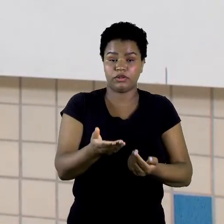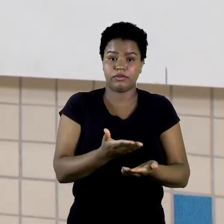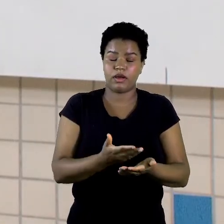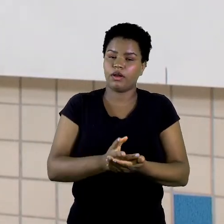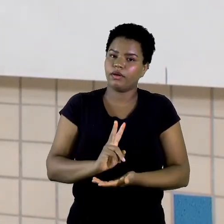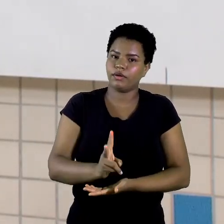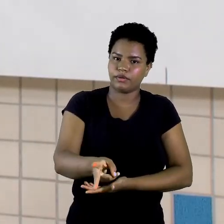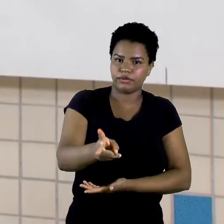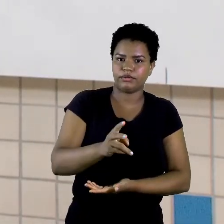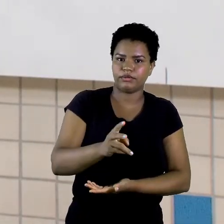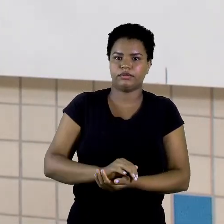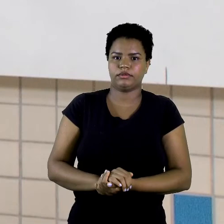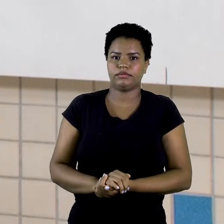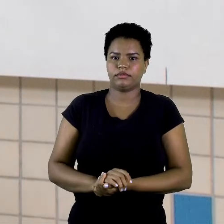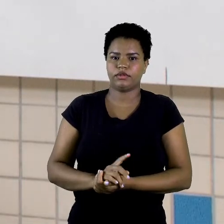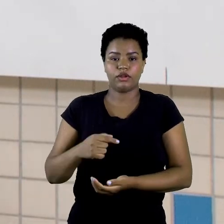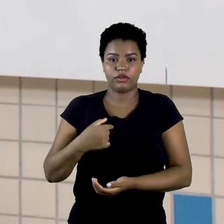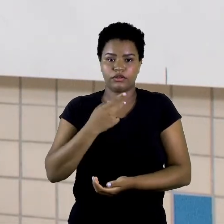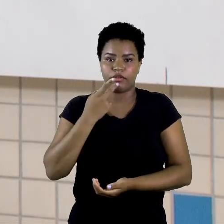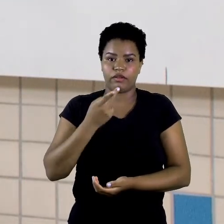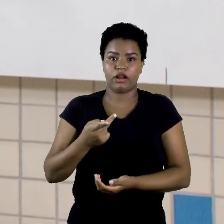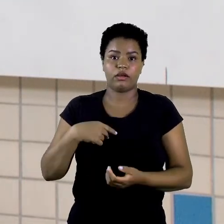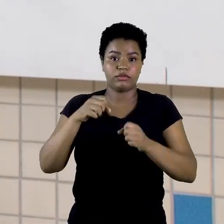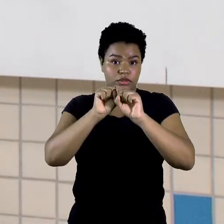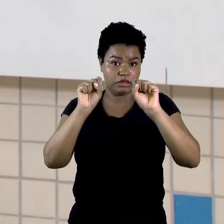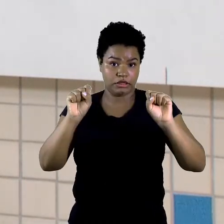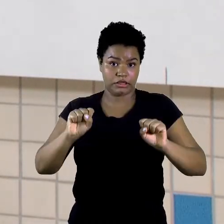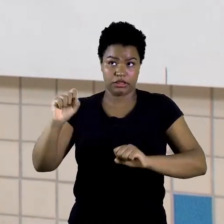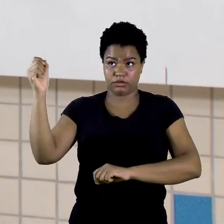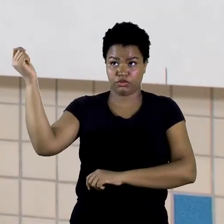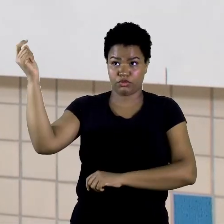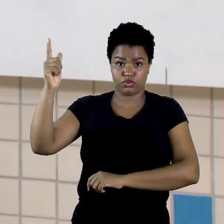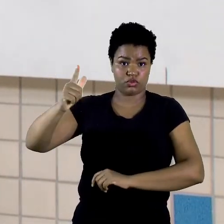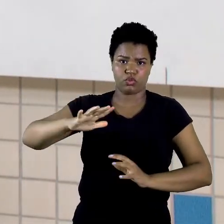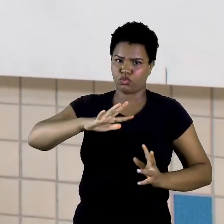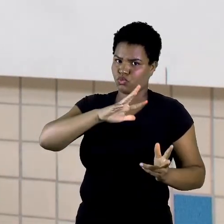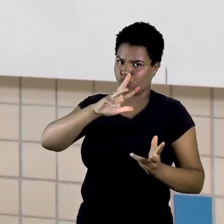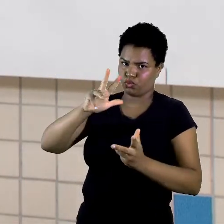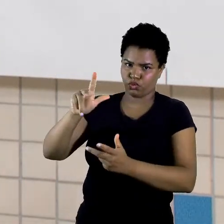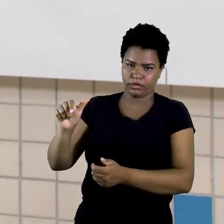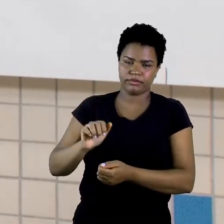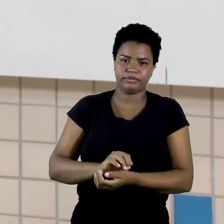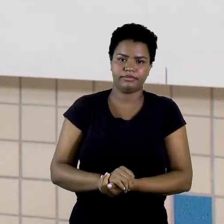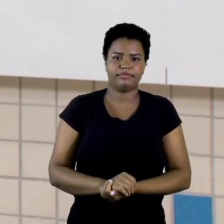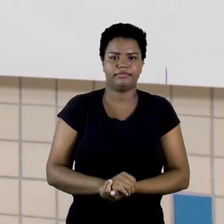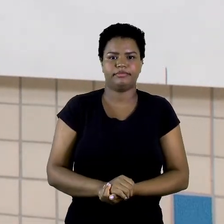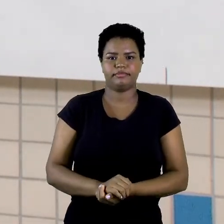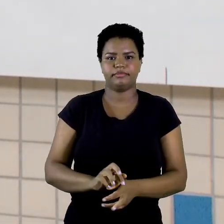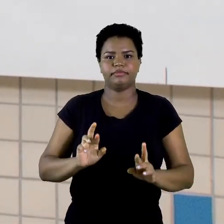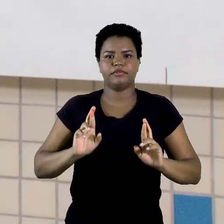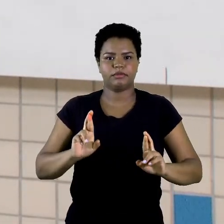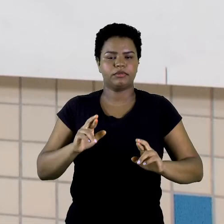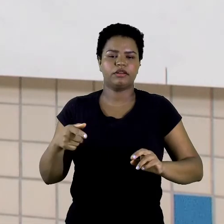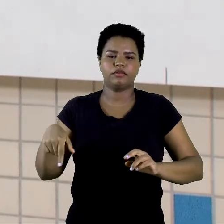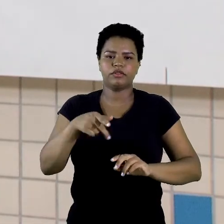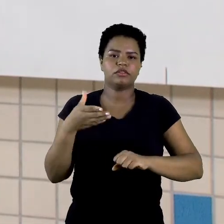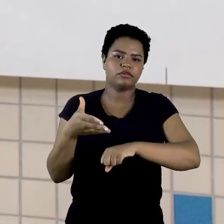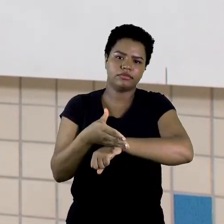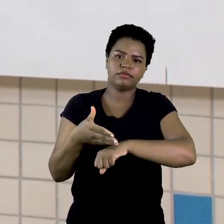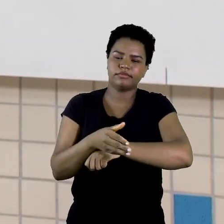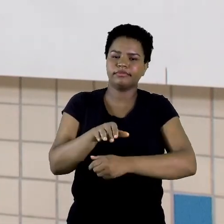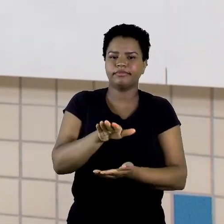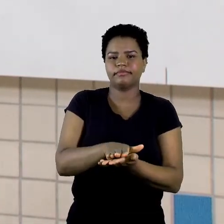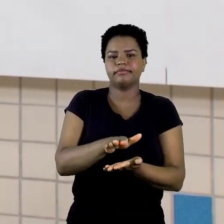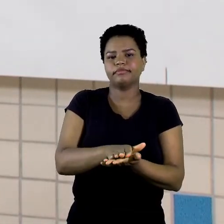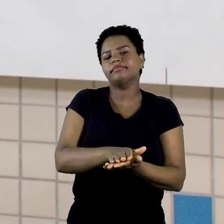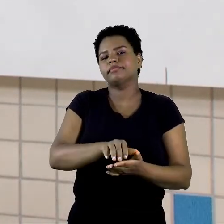assunto. Próxima aula iremos falar sobre o Sistema Solar como um todo. Espero que vocês estejam acessando a plataforma Palmas Homeschool no